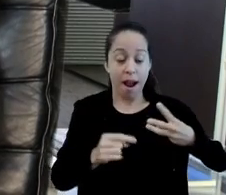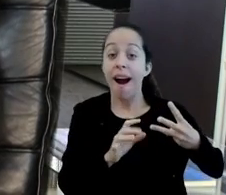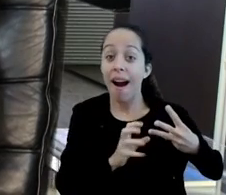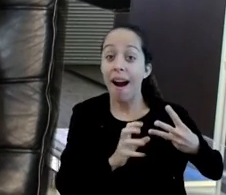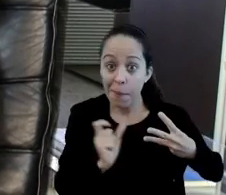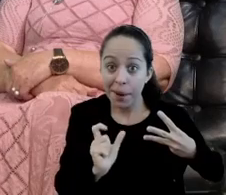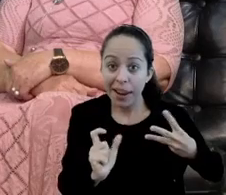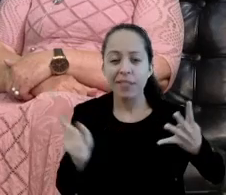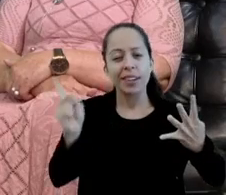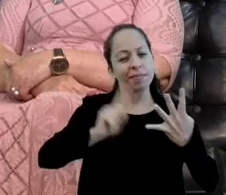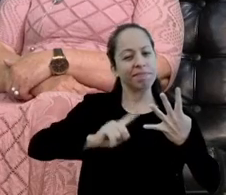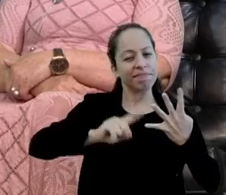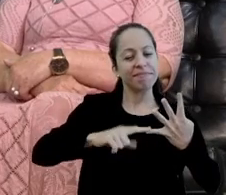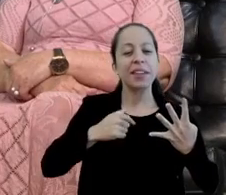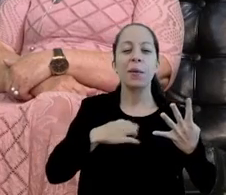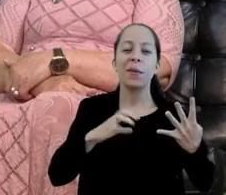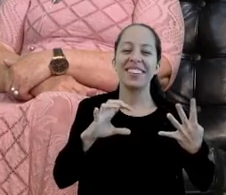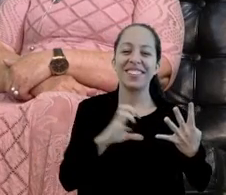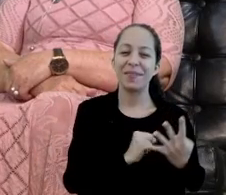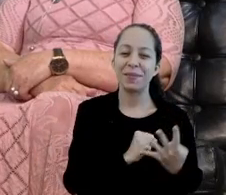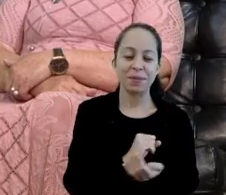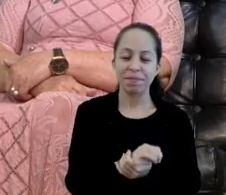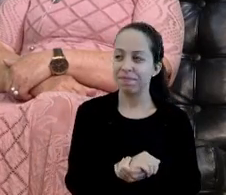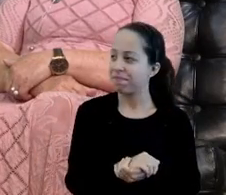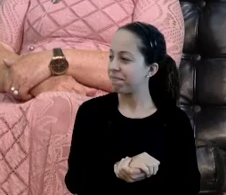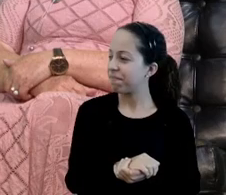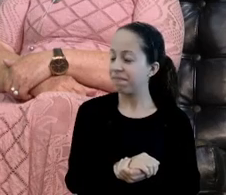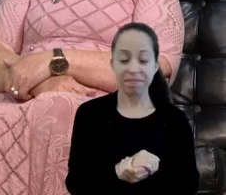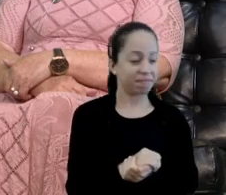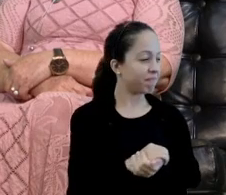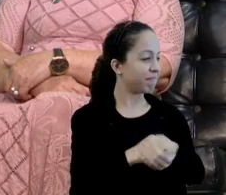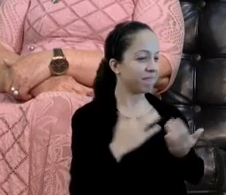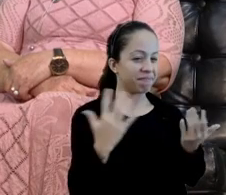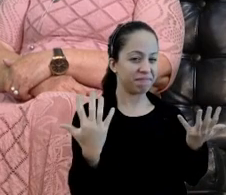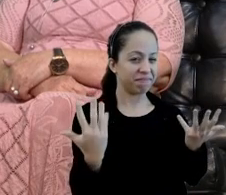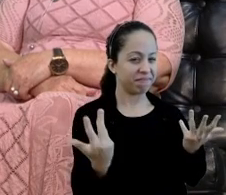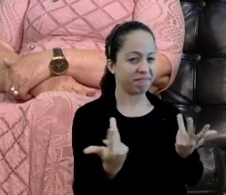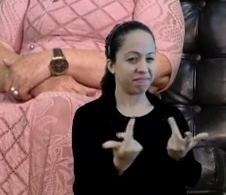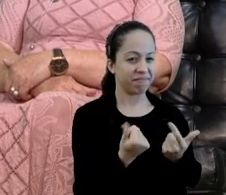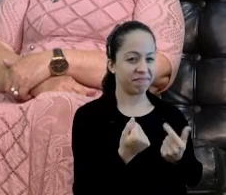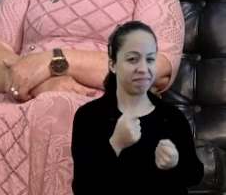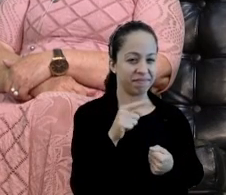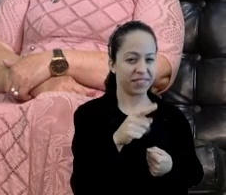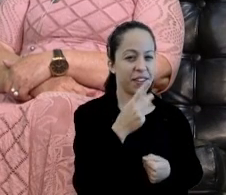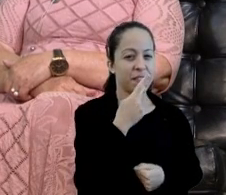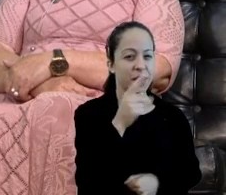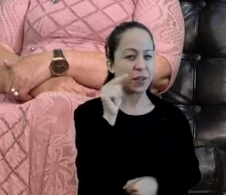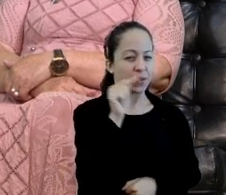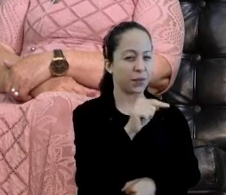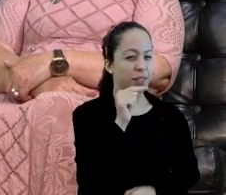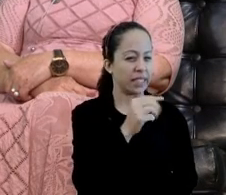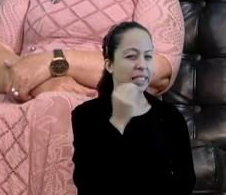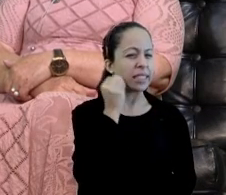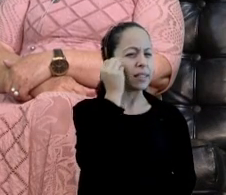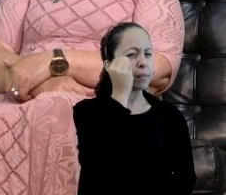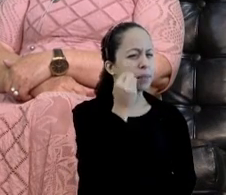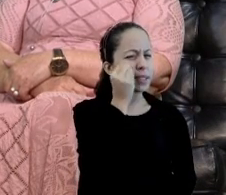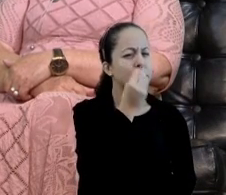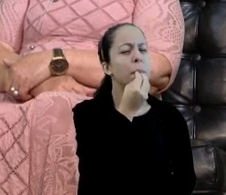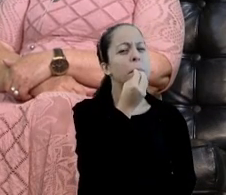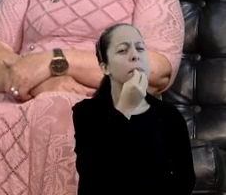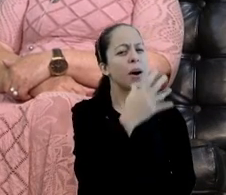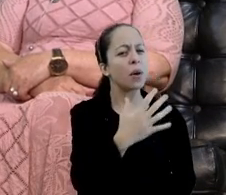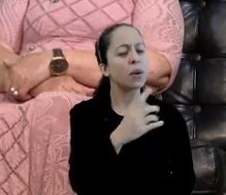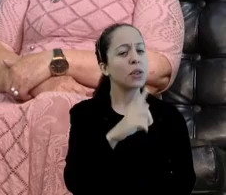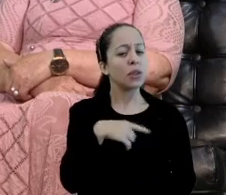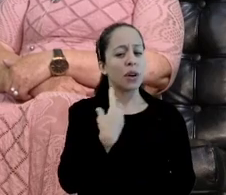preferidas. Incrível. Olha, a sua obra é vasta, a sua experiência é enorme. Ficaríamos aqui